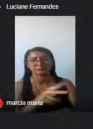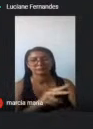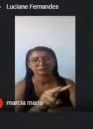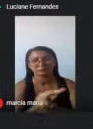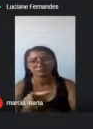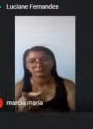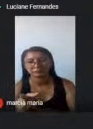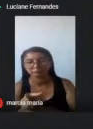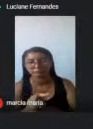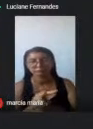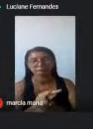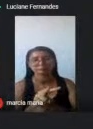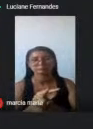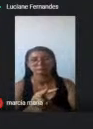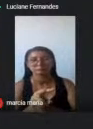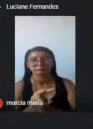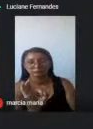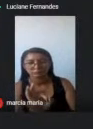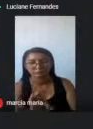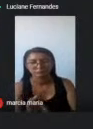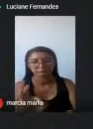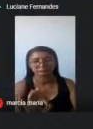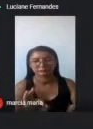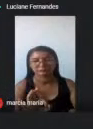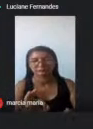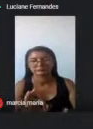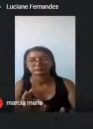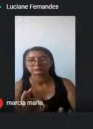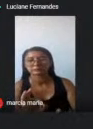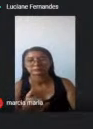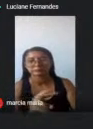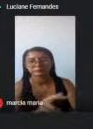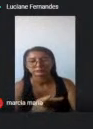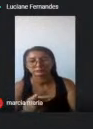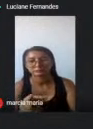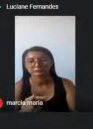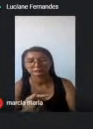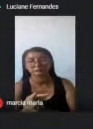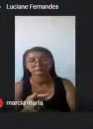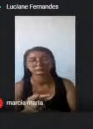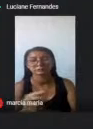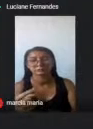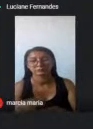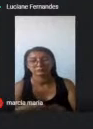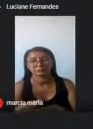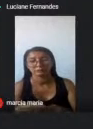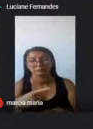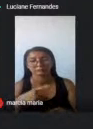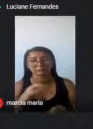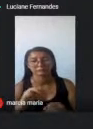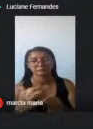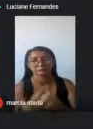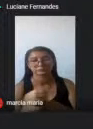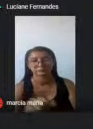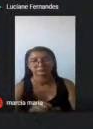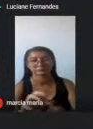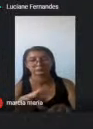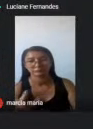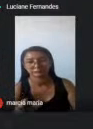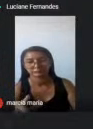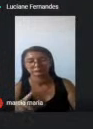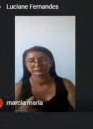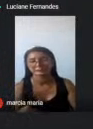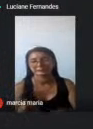controle epidemiológico da pandemia, a gente tem também dados represados, né? A gente tem aí fichas que não foram preenchidas, a